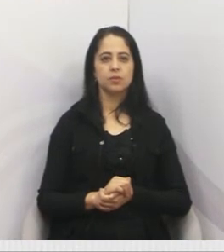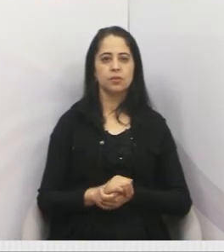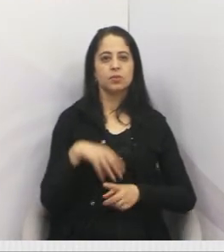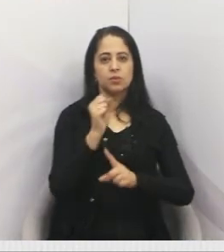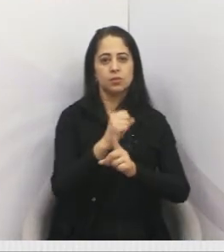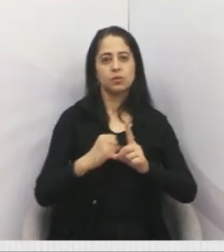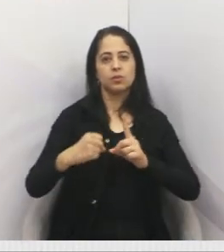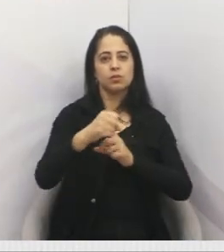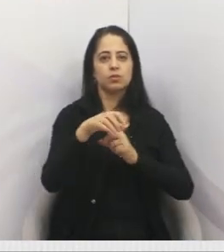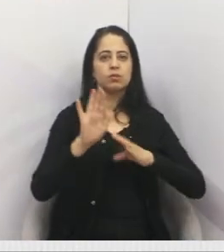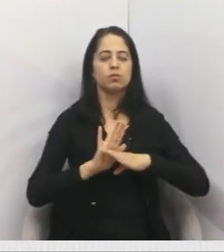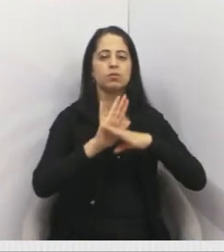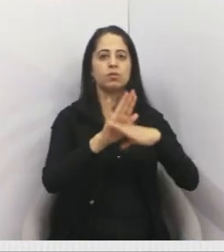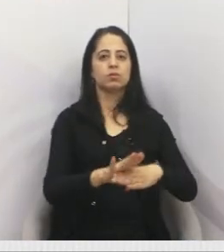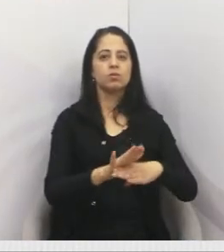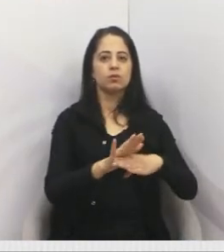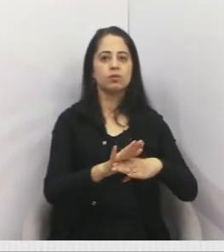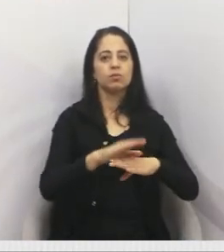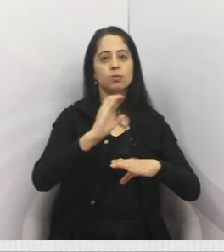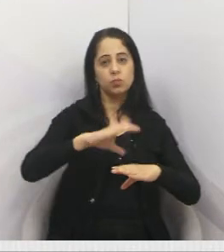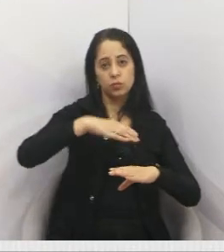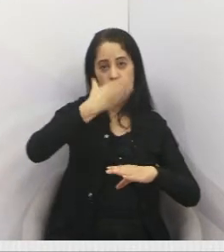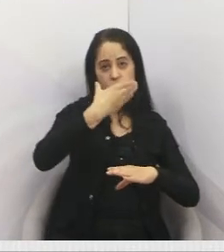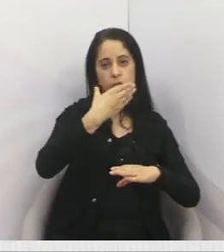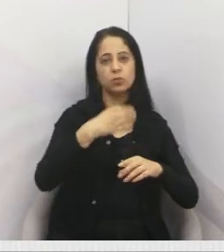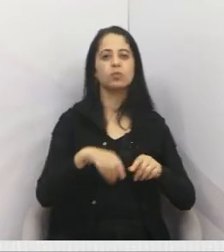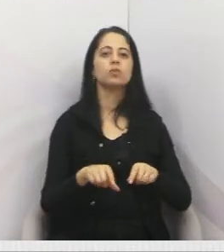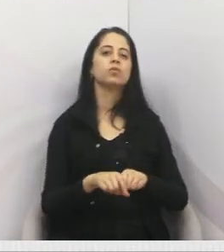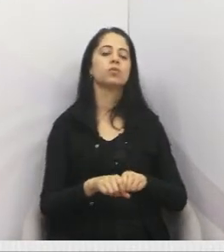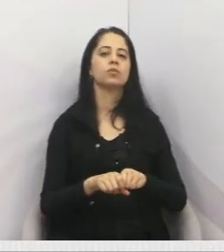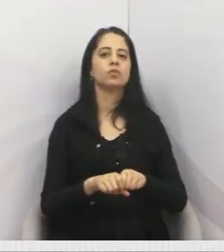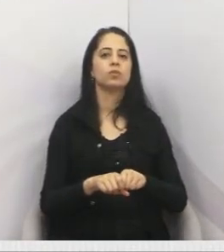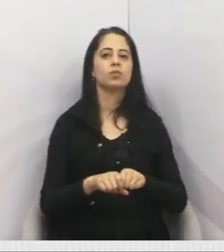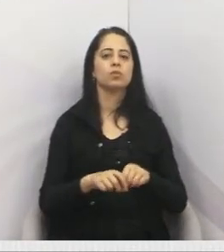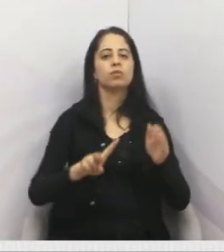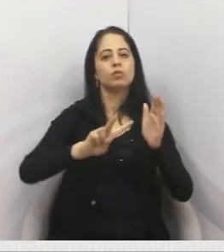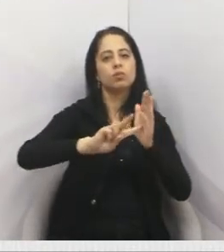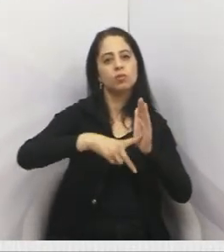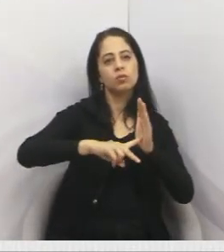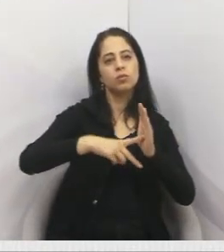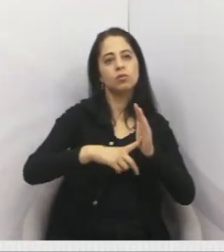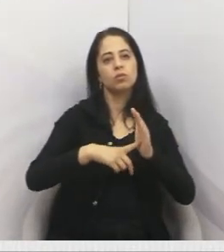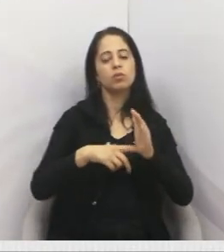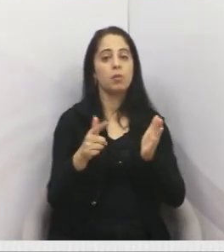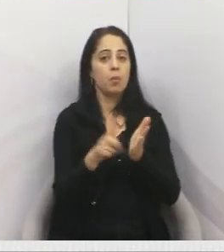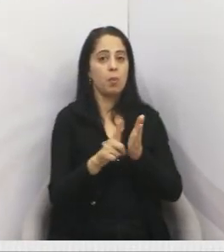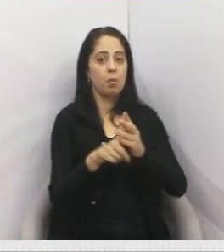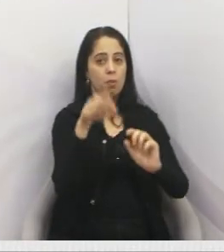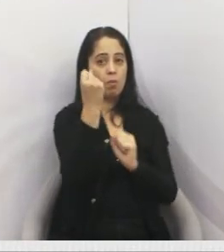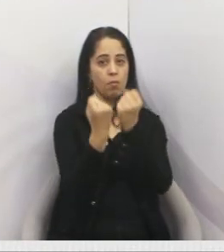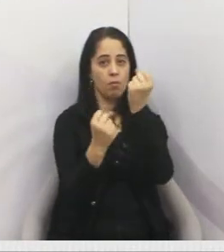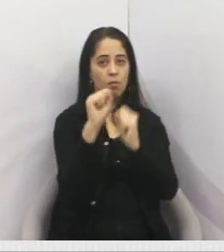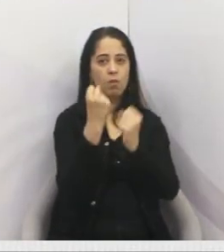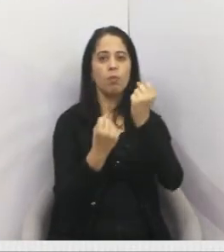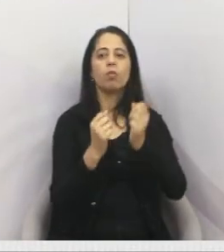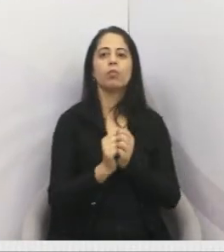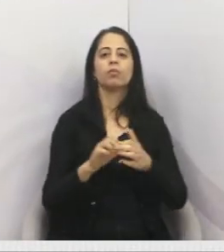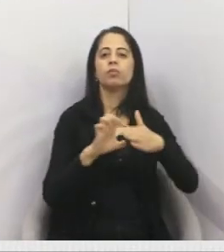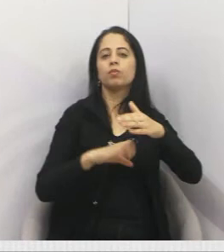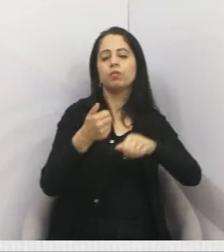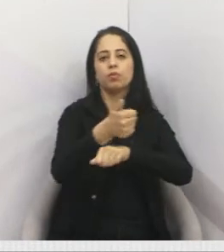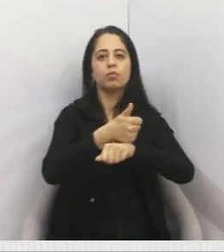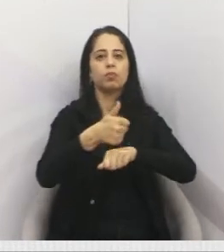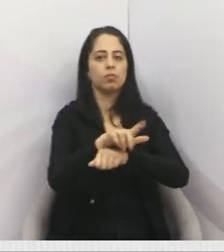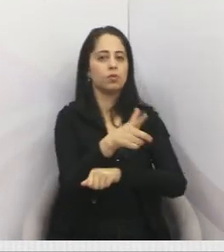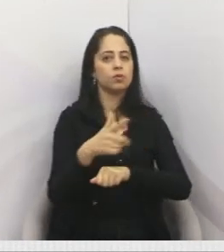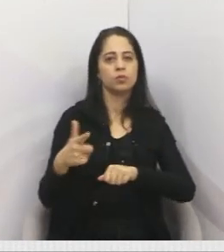Movimentos populares, moradores do Jardim Paraíso e Jardim Holanda, entidade de classe sindical, Sindicato dos Papeleiros, empresas ou entidades profissionais